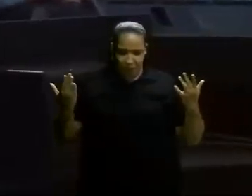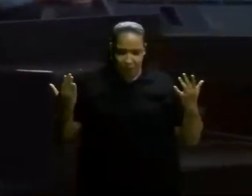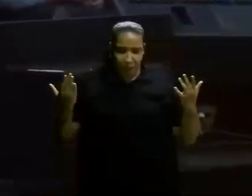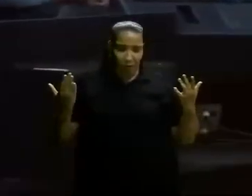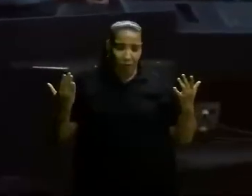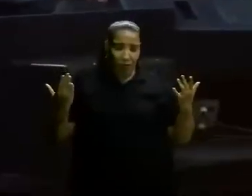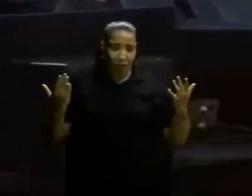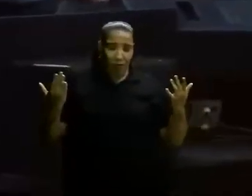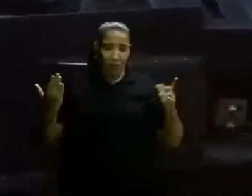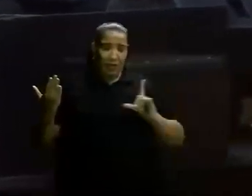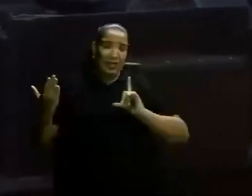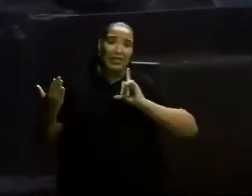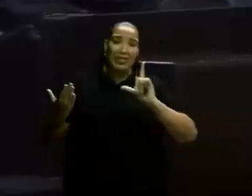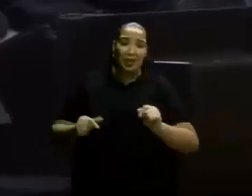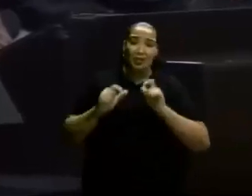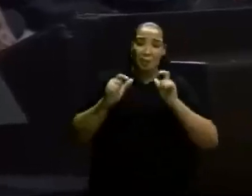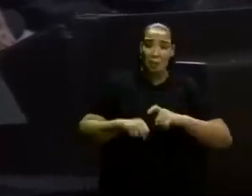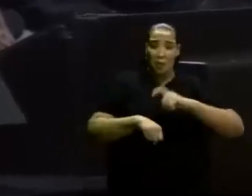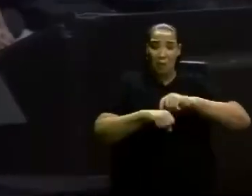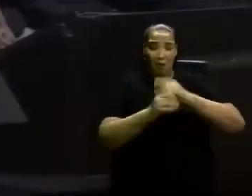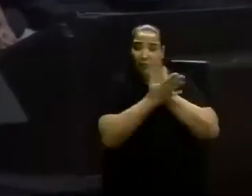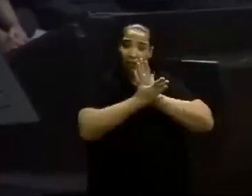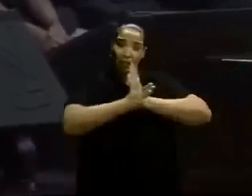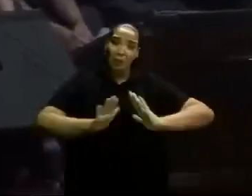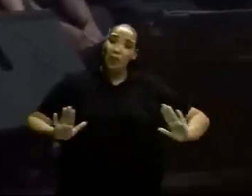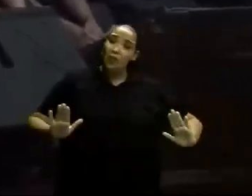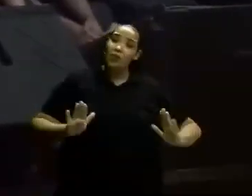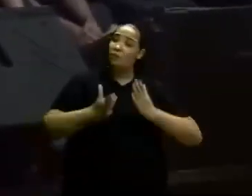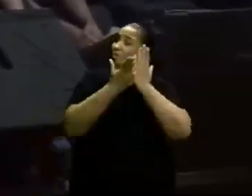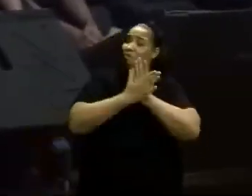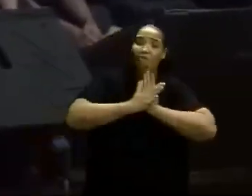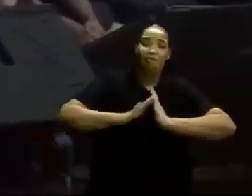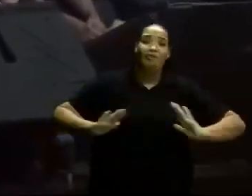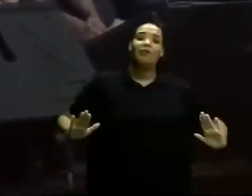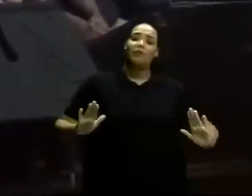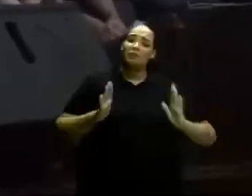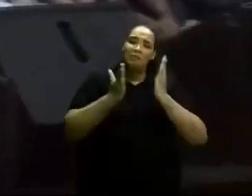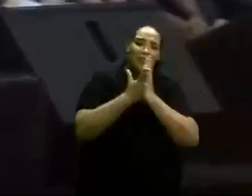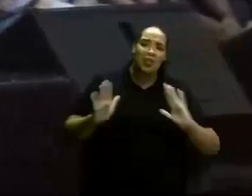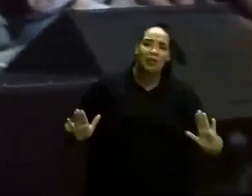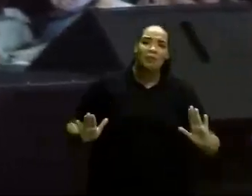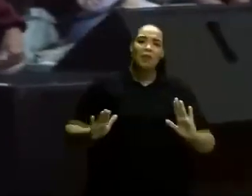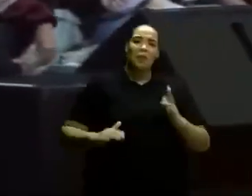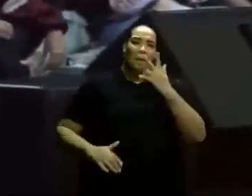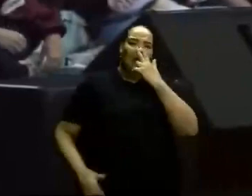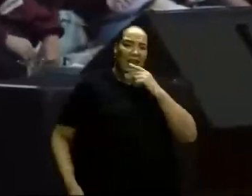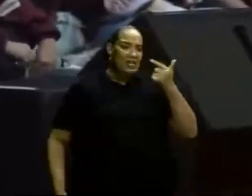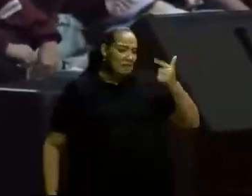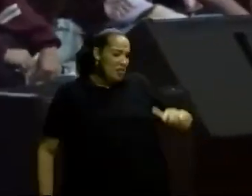Sai disso. Chega. Chega. Chega de